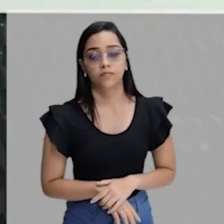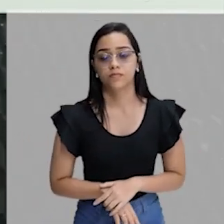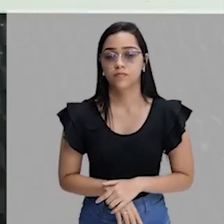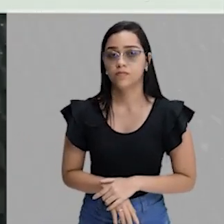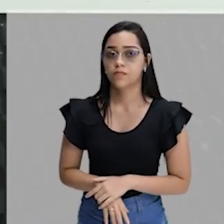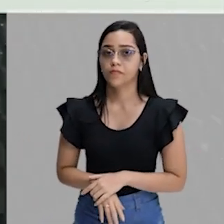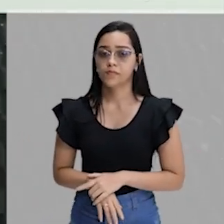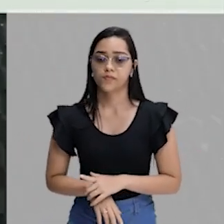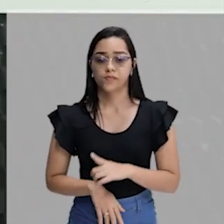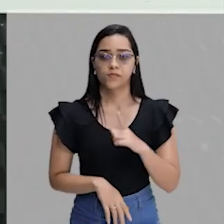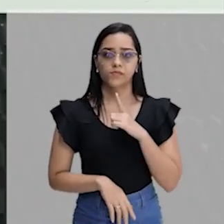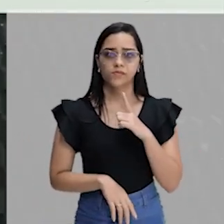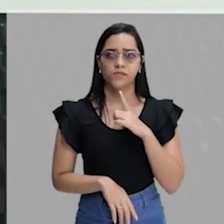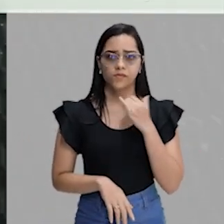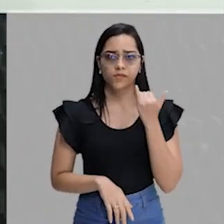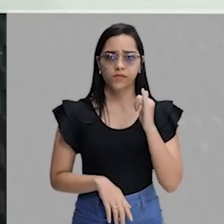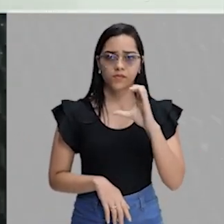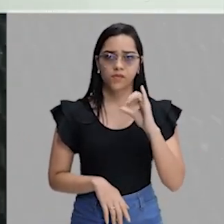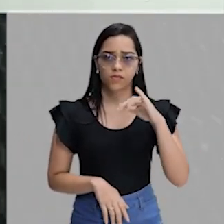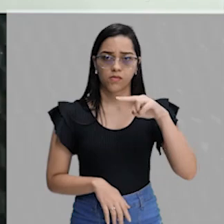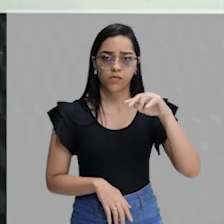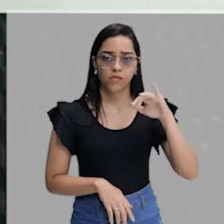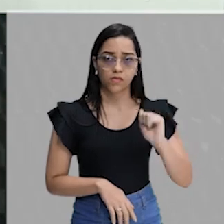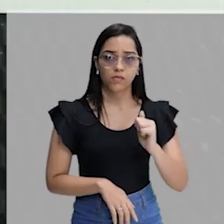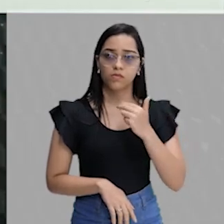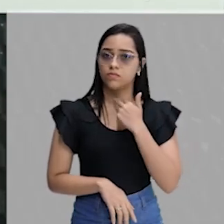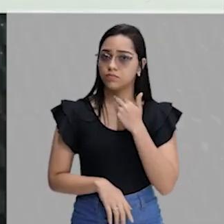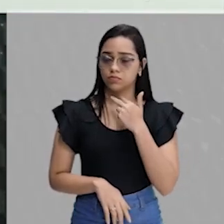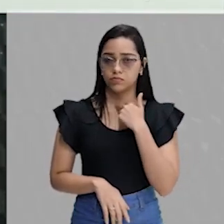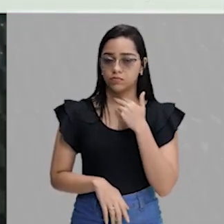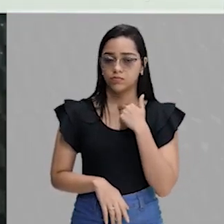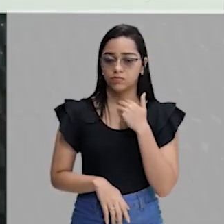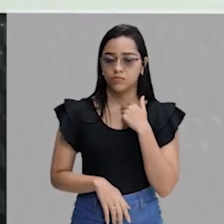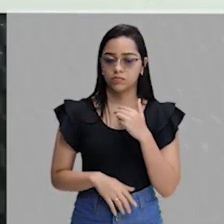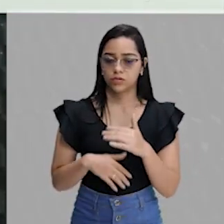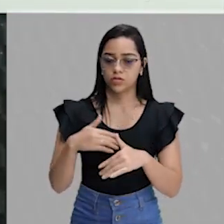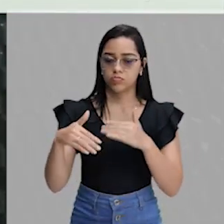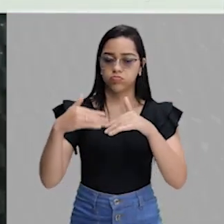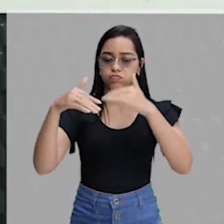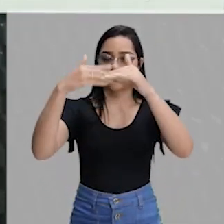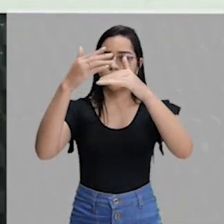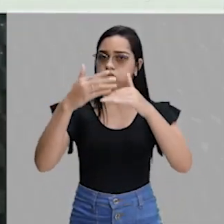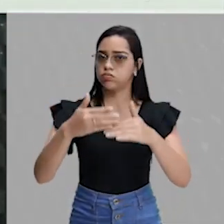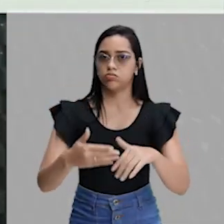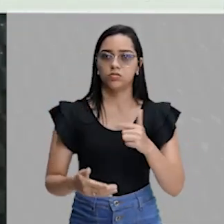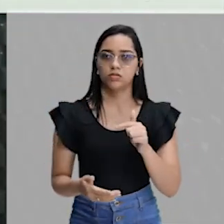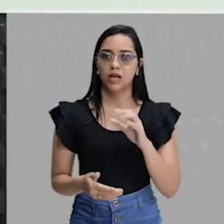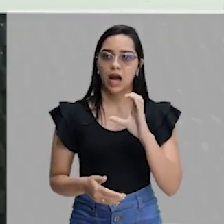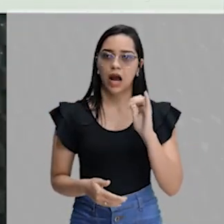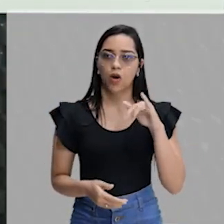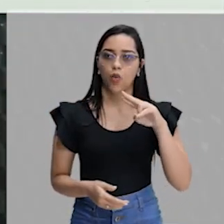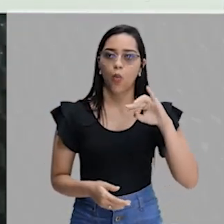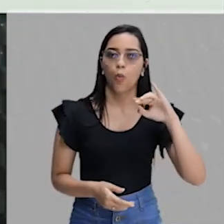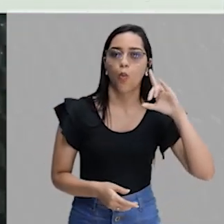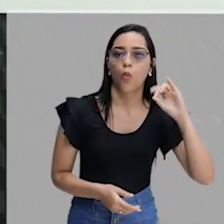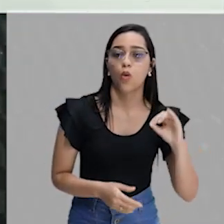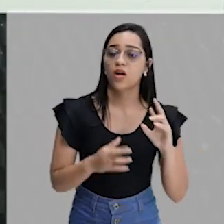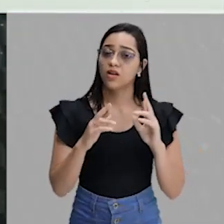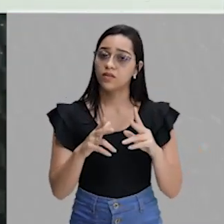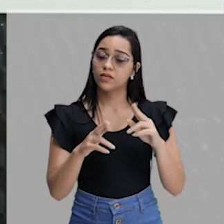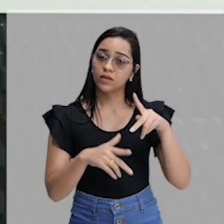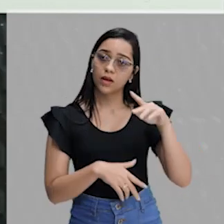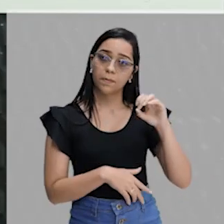Bom, essa energia cinética, ela não pode ser acumulada, ela não tem acúmulo, tá ok? É diferente